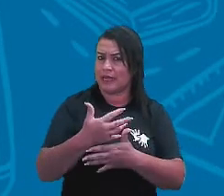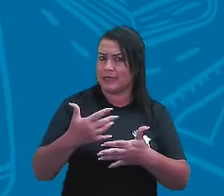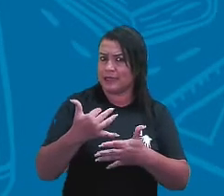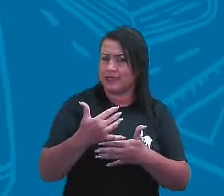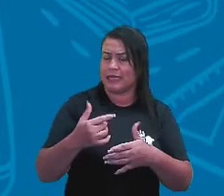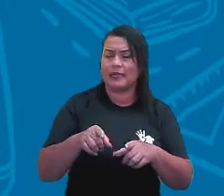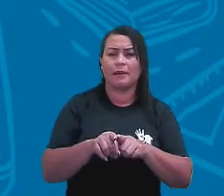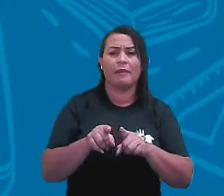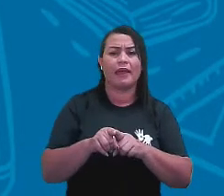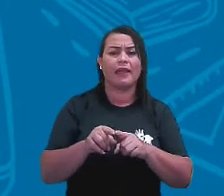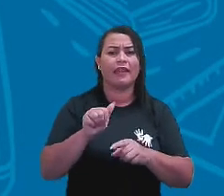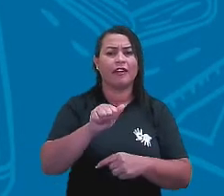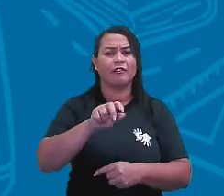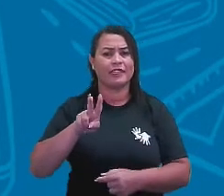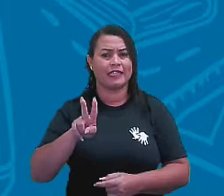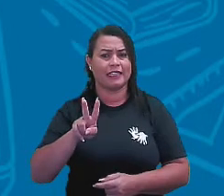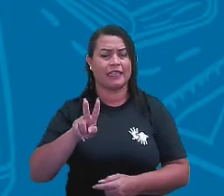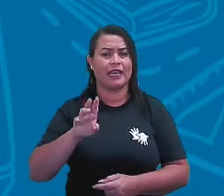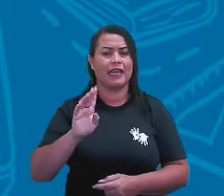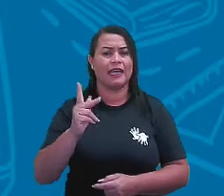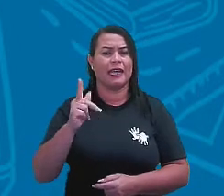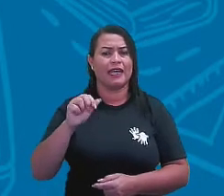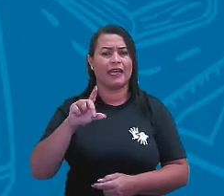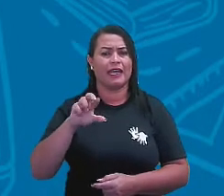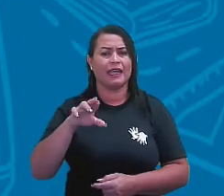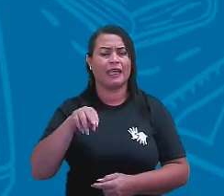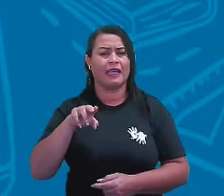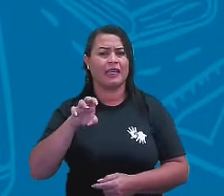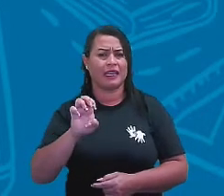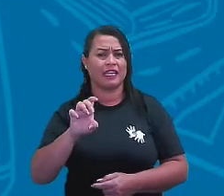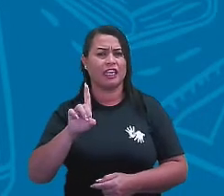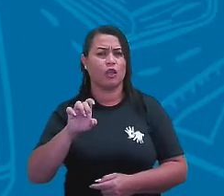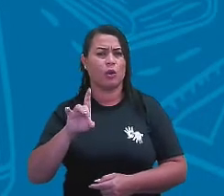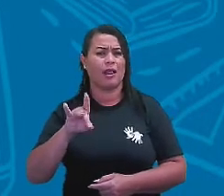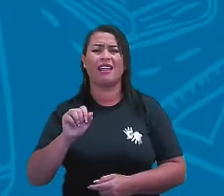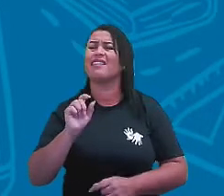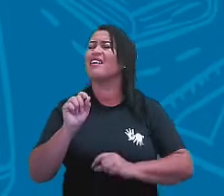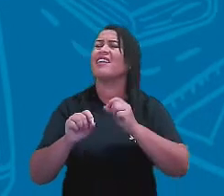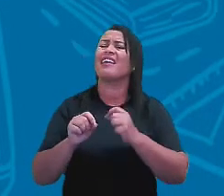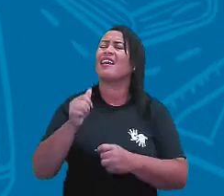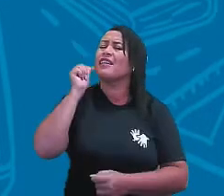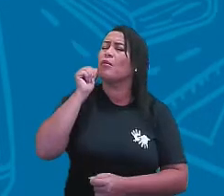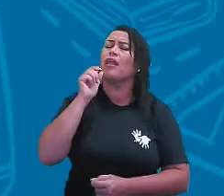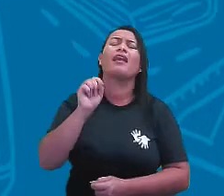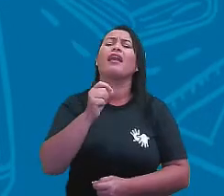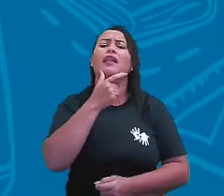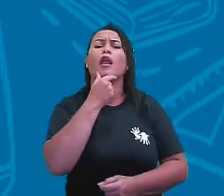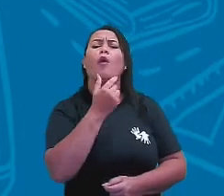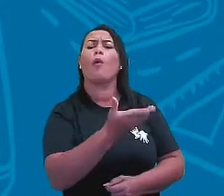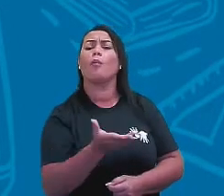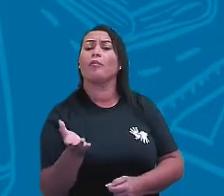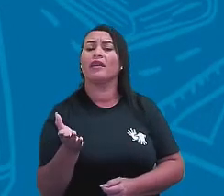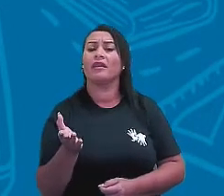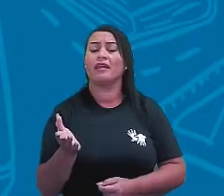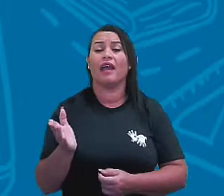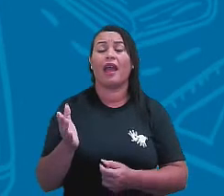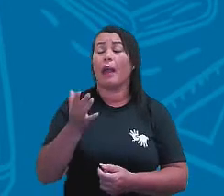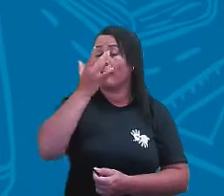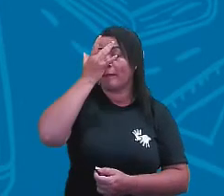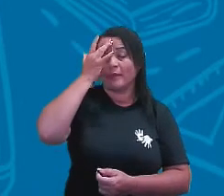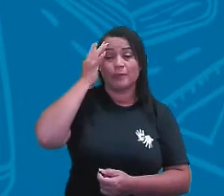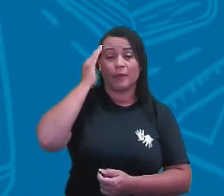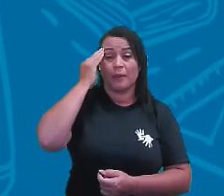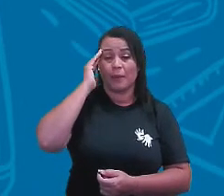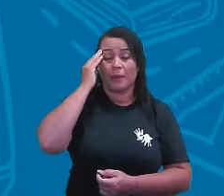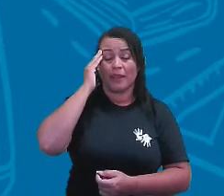Henrique de Holanda, né? Da Avenida Henrique de Holanda? Mas quem é tal Mariana? Quem é esse Henrique? Para o leitor não